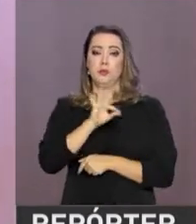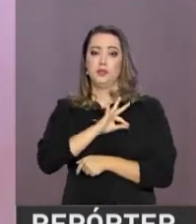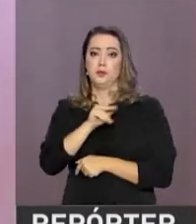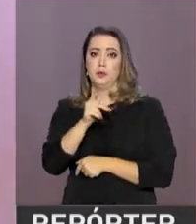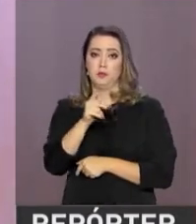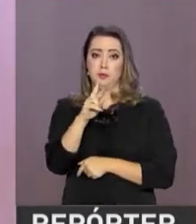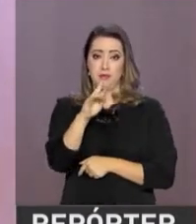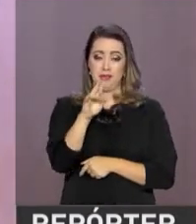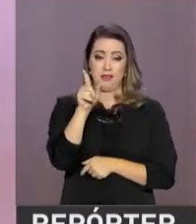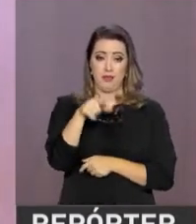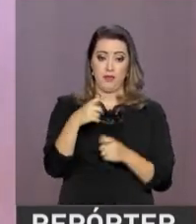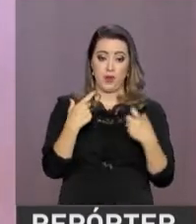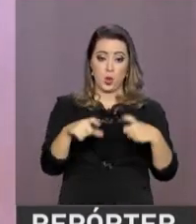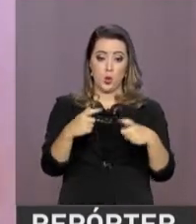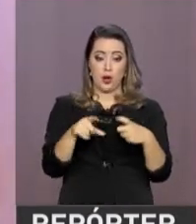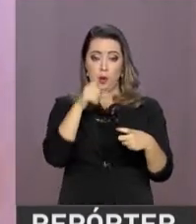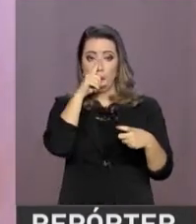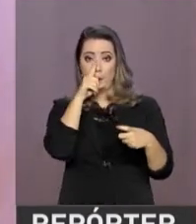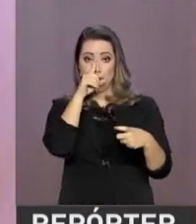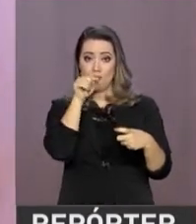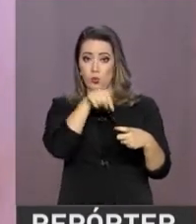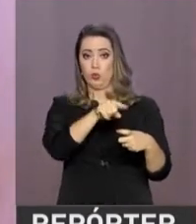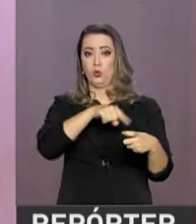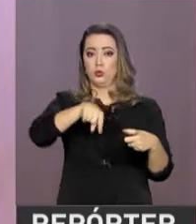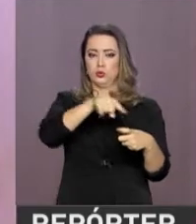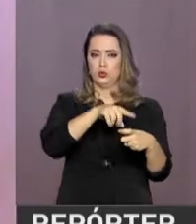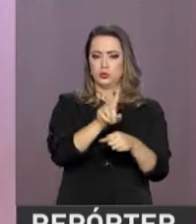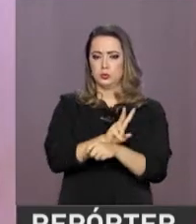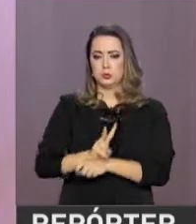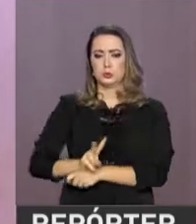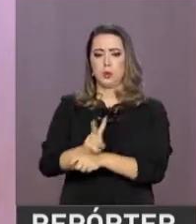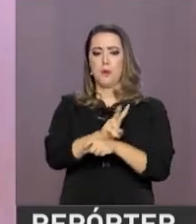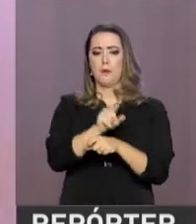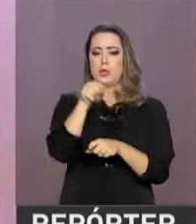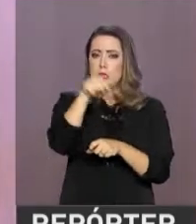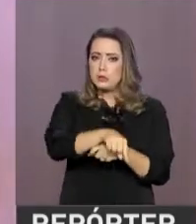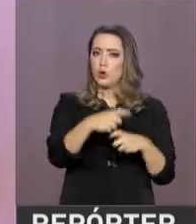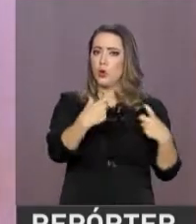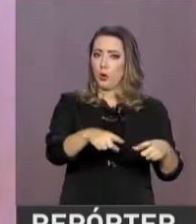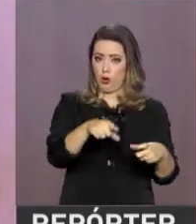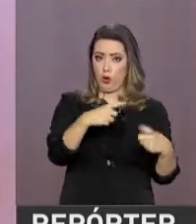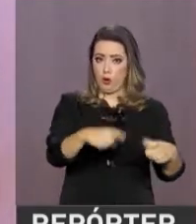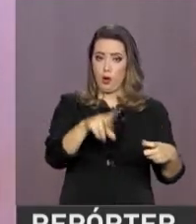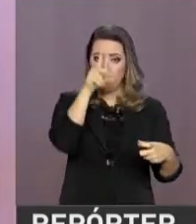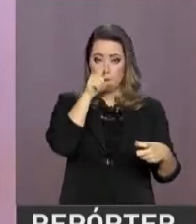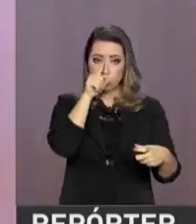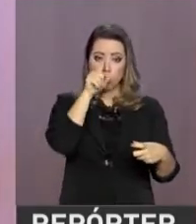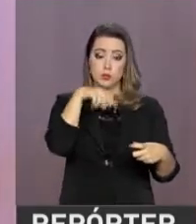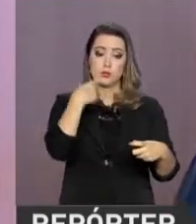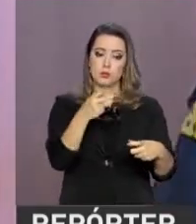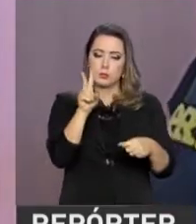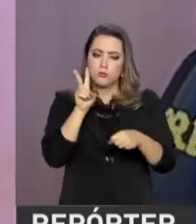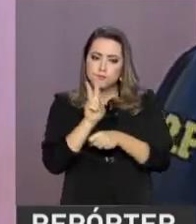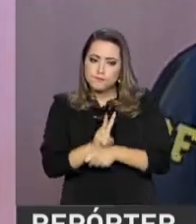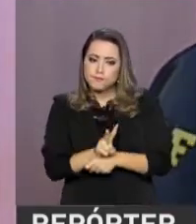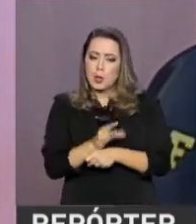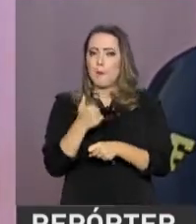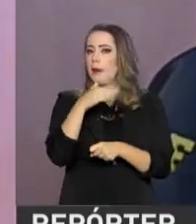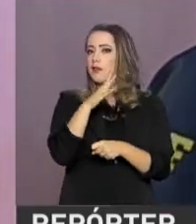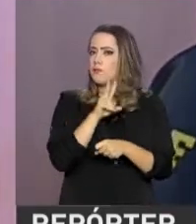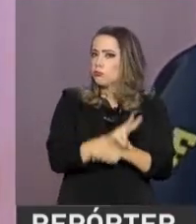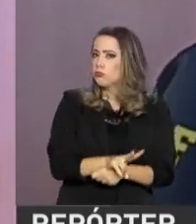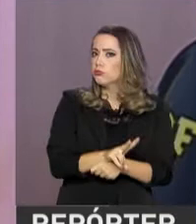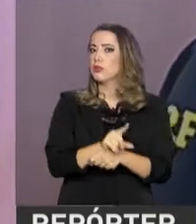exemplos de trechos críticos onde o policiamento ele foi aplicado e houve a diminuição da criticidade daquele trecho temos um trecho aqui como exemplo